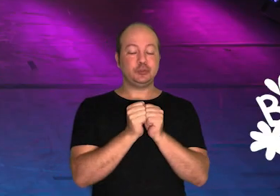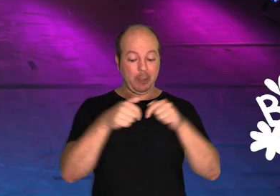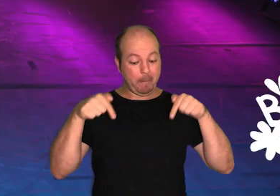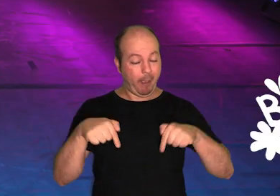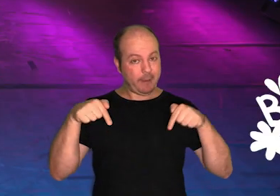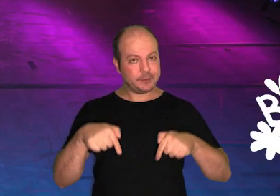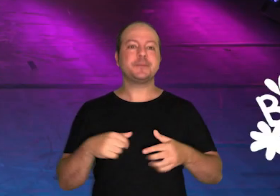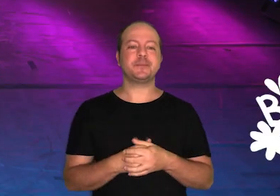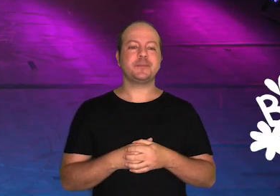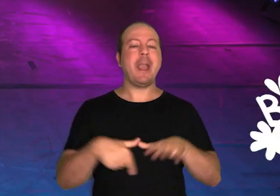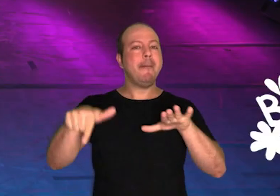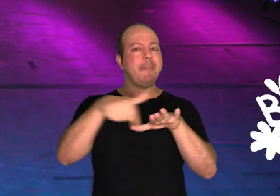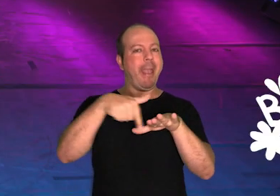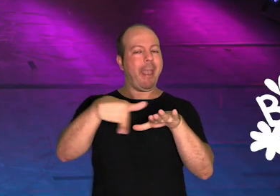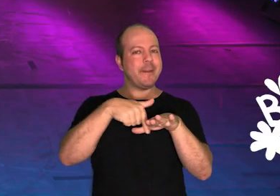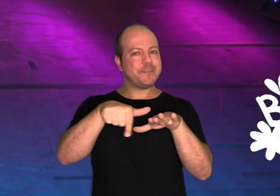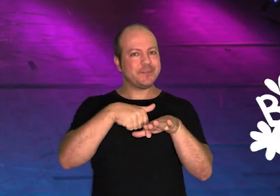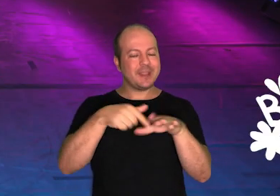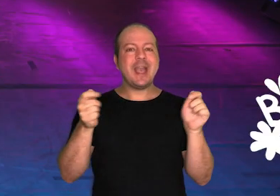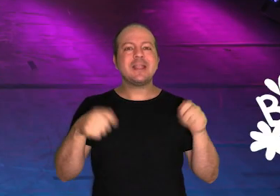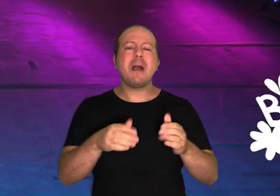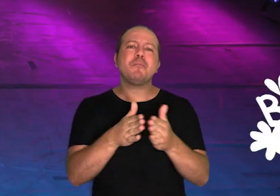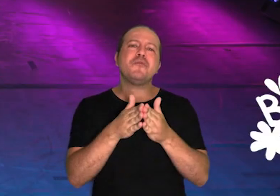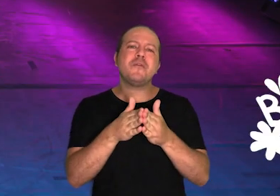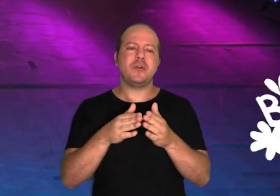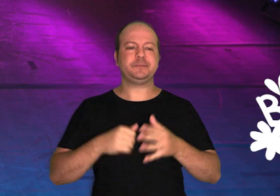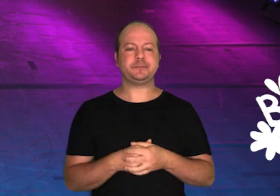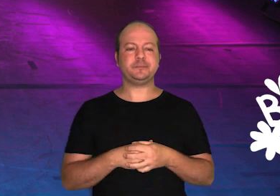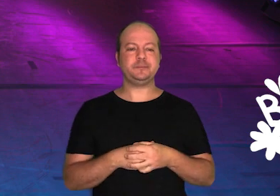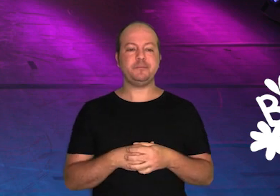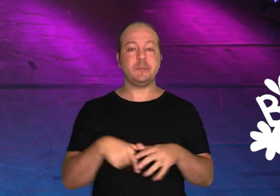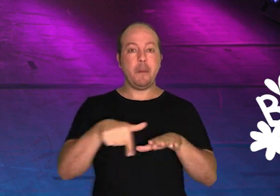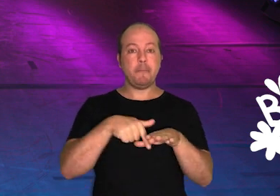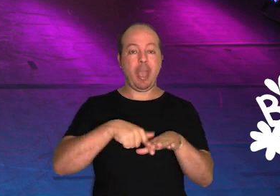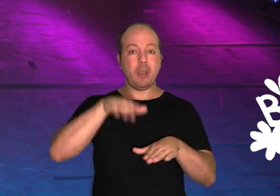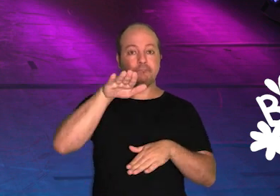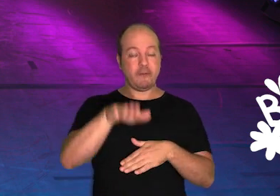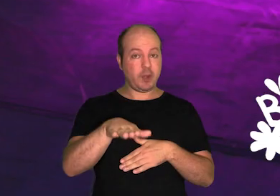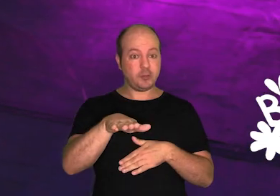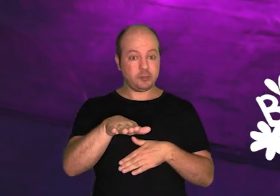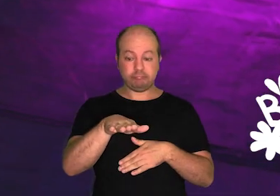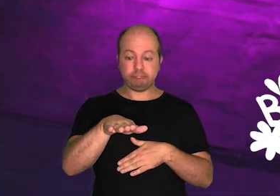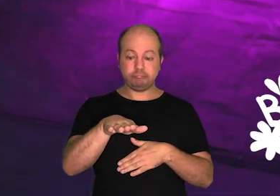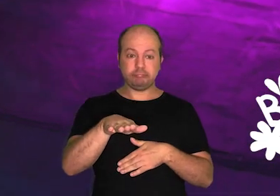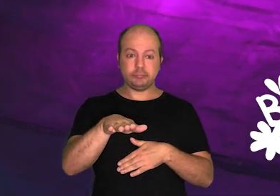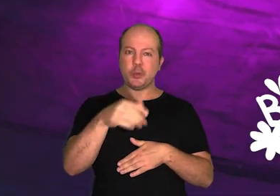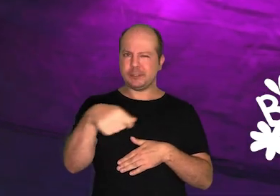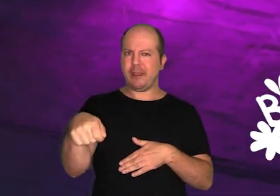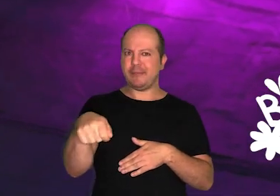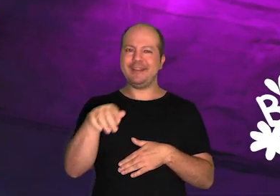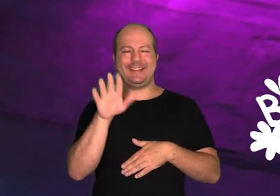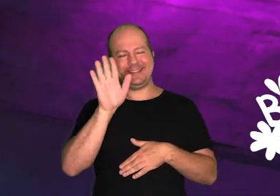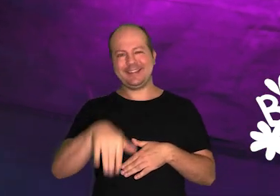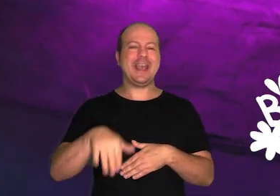baixo, aquecendo o pé. Todo mundo coloca, por favor, o pé direito para frente. Pé direito é o pé que escreve. Coloca